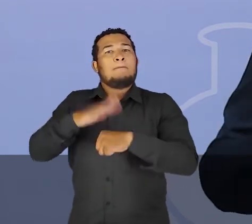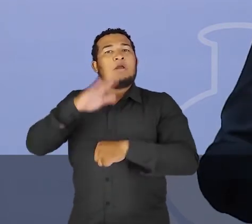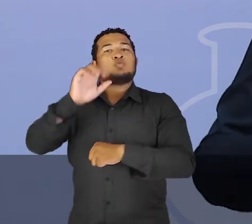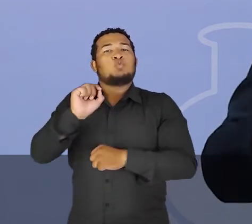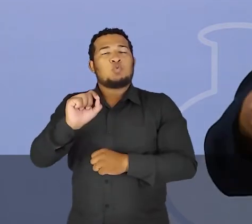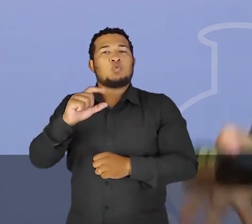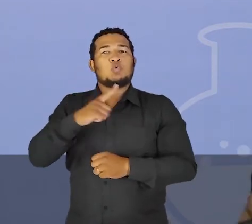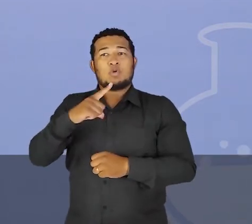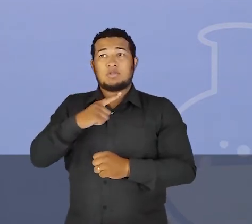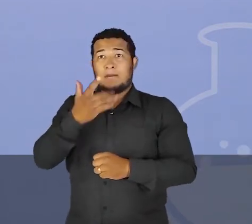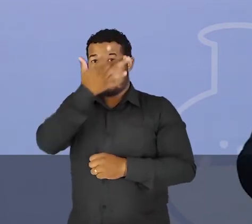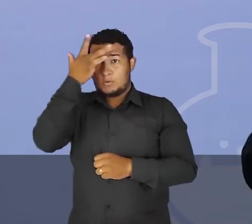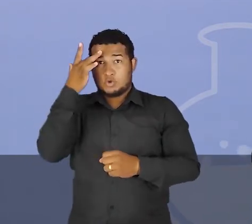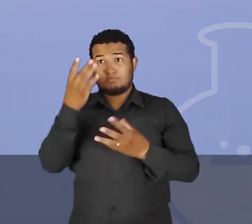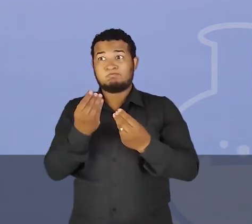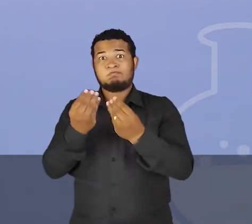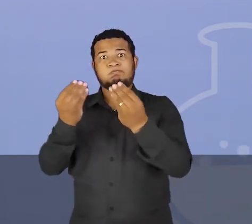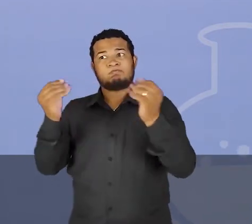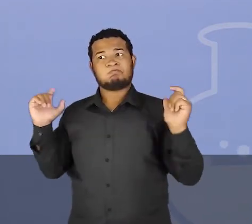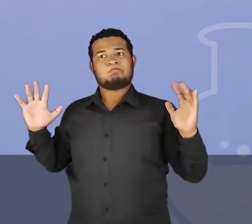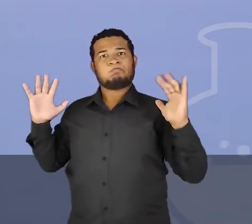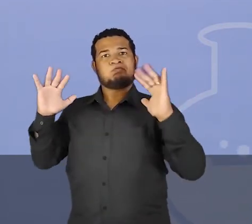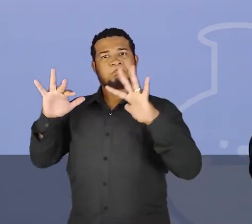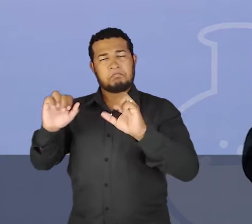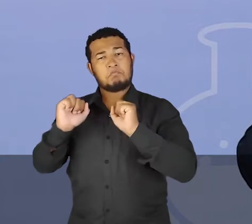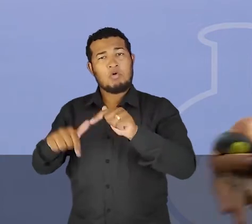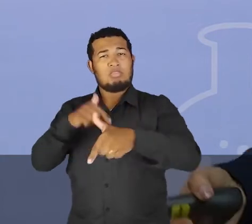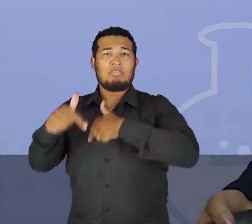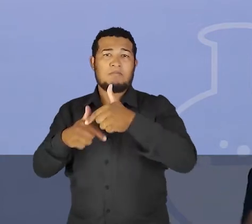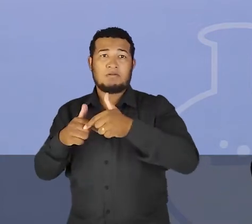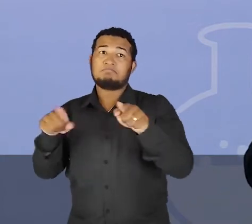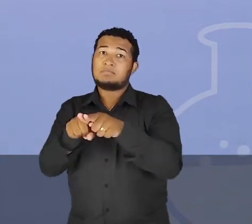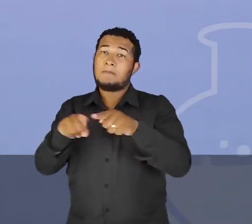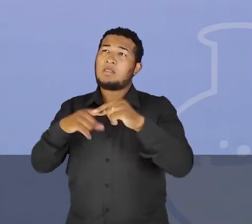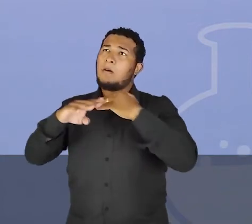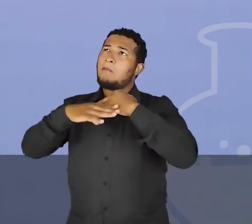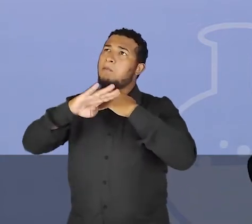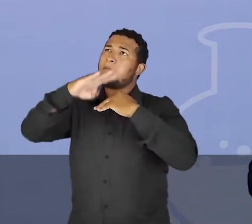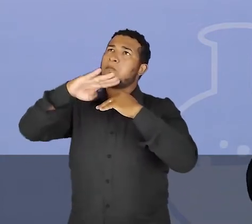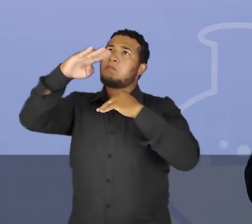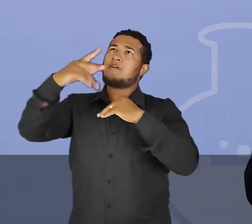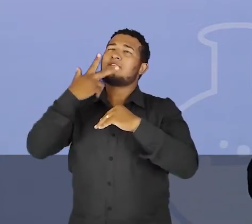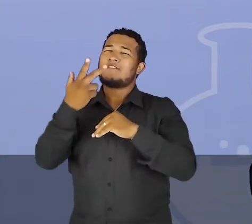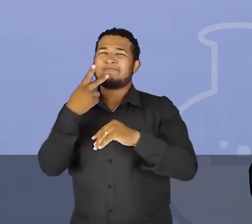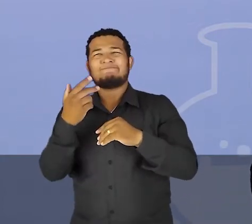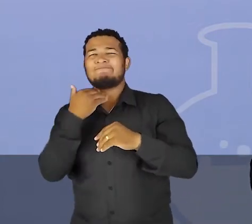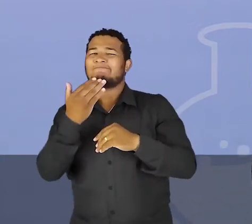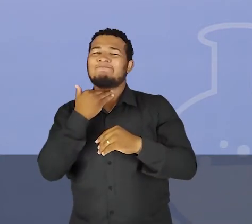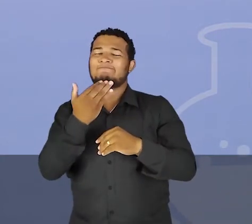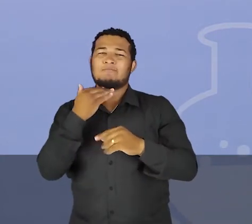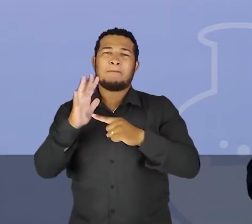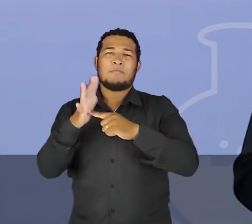que têm uma grande quantidade de mão de obra disponível e tem um relevo que não possibilita o uso de